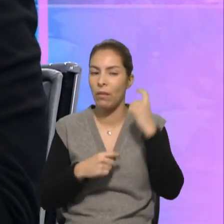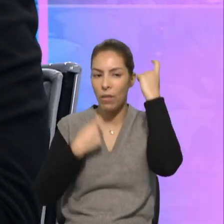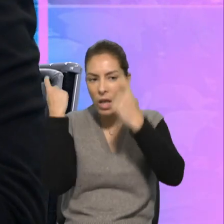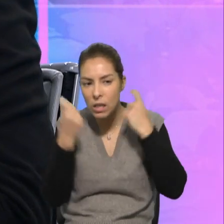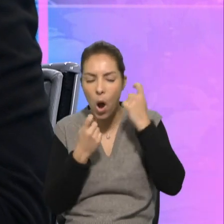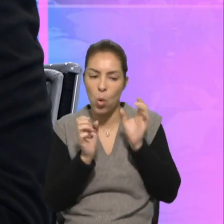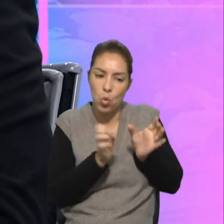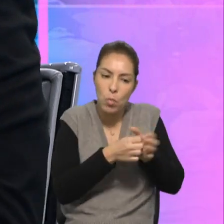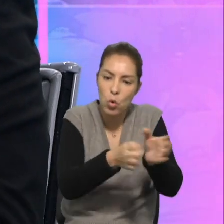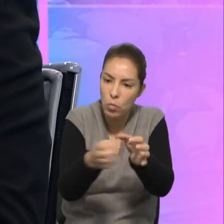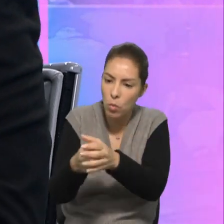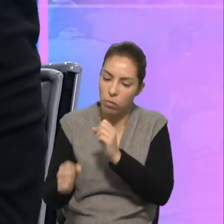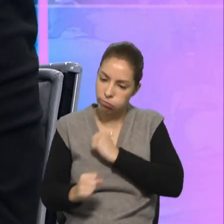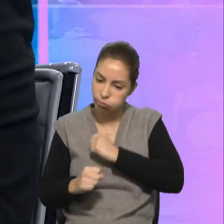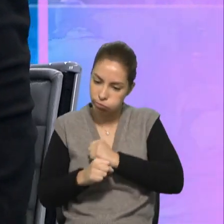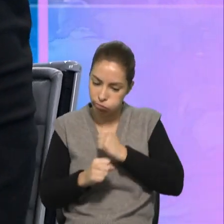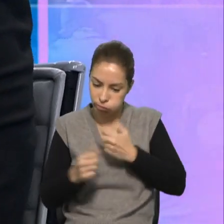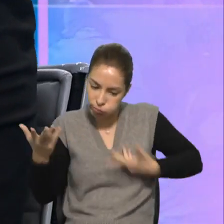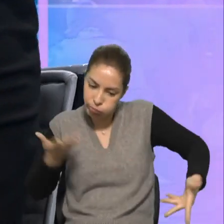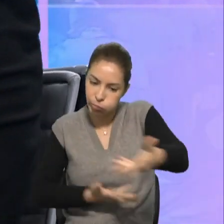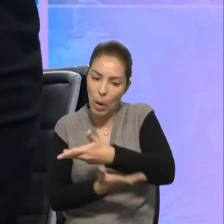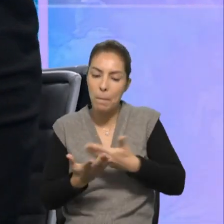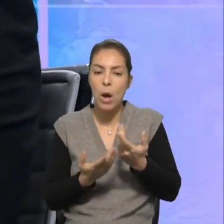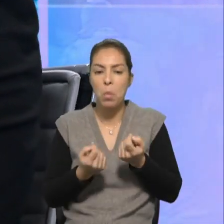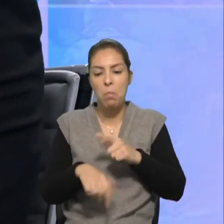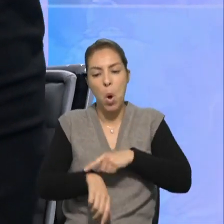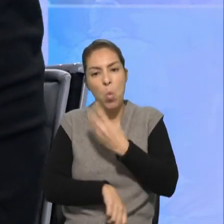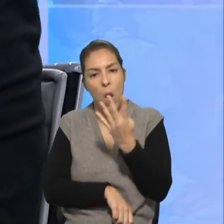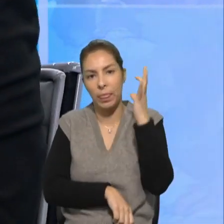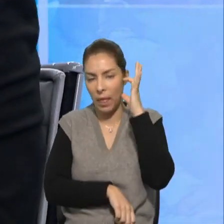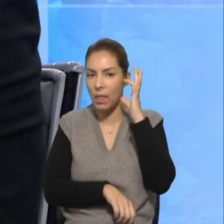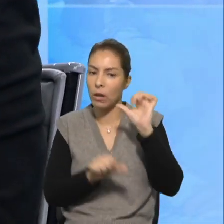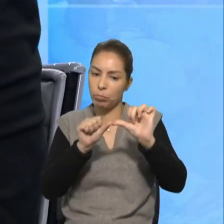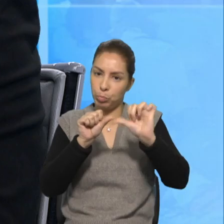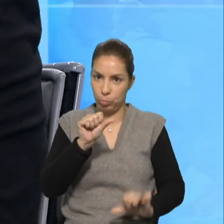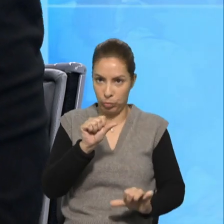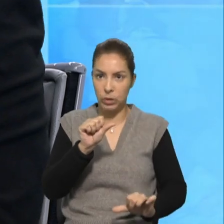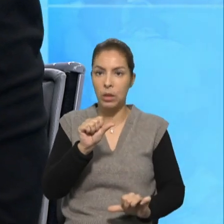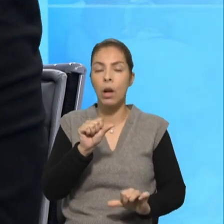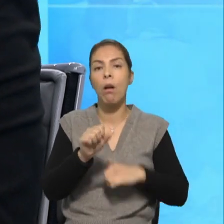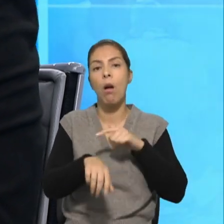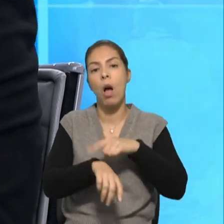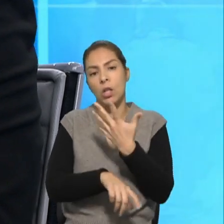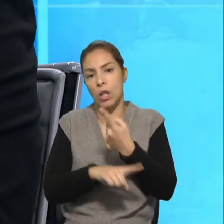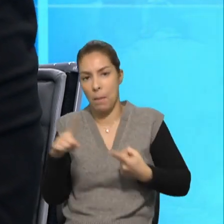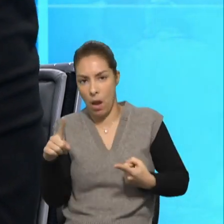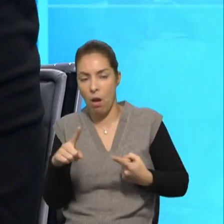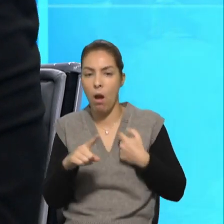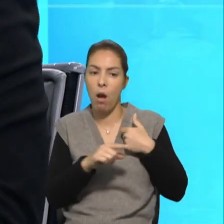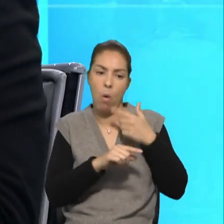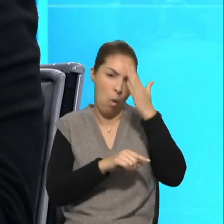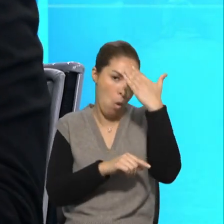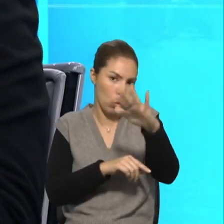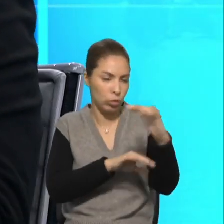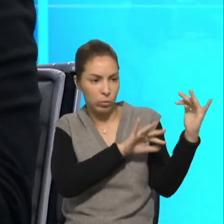grupos, etc. Mas a partir da parte final das 4 da tarde até às 5h30, a comunicação social poderá estar presente e